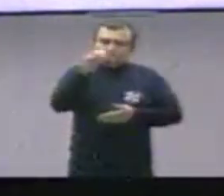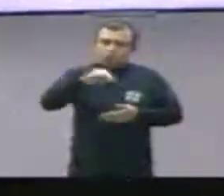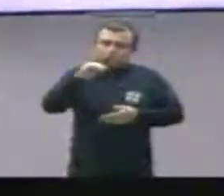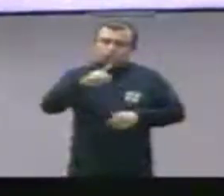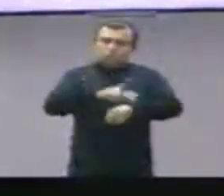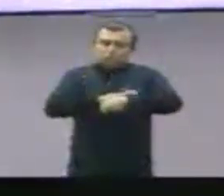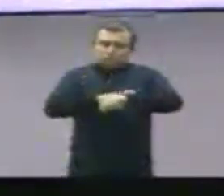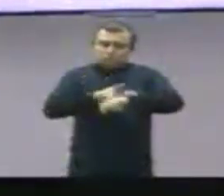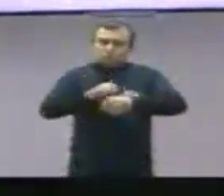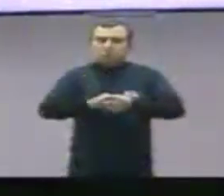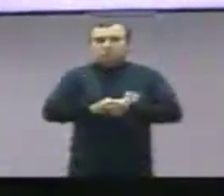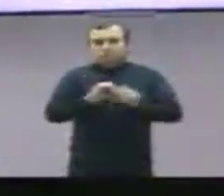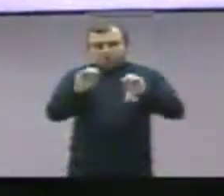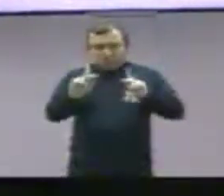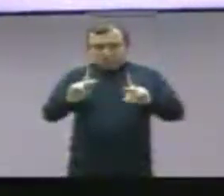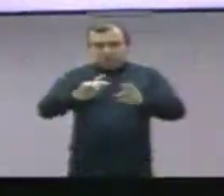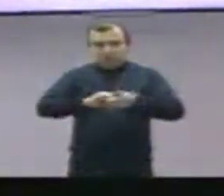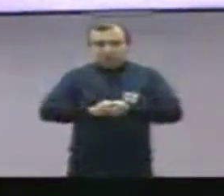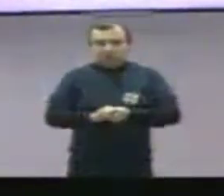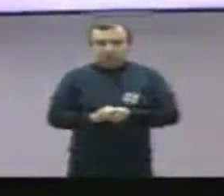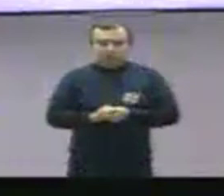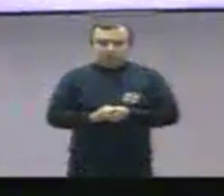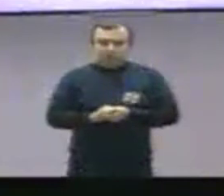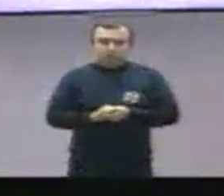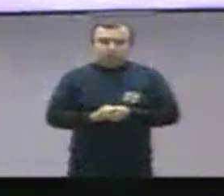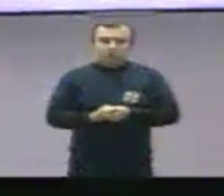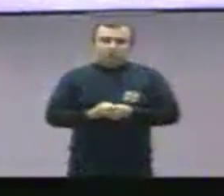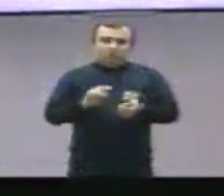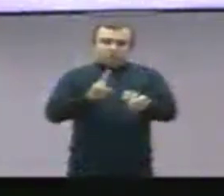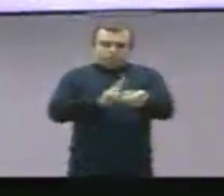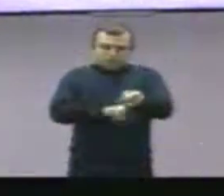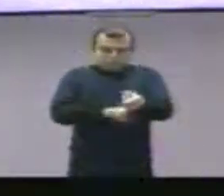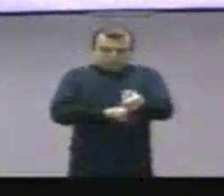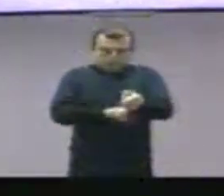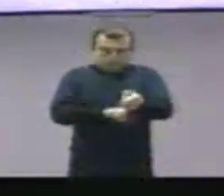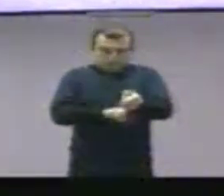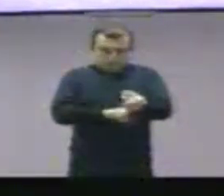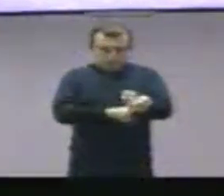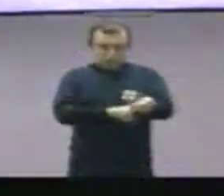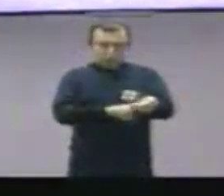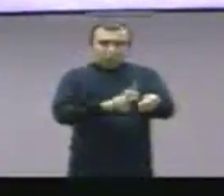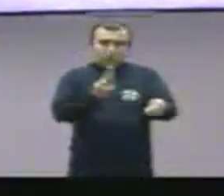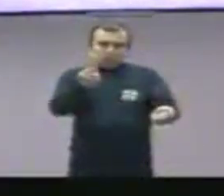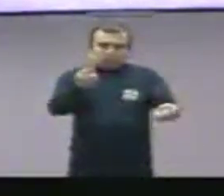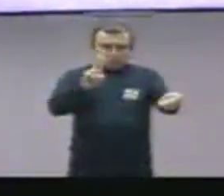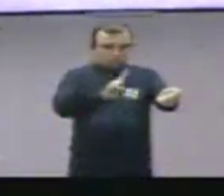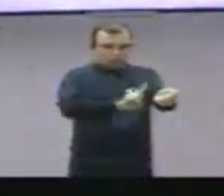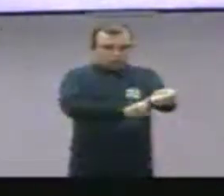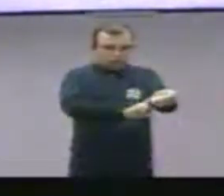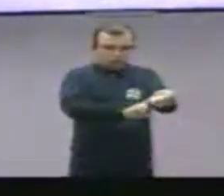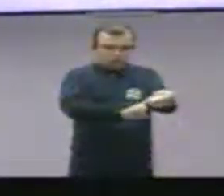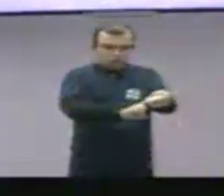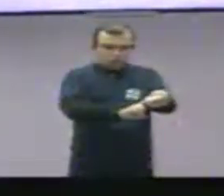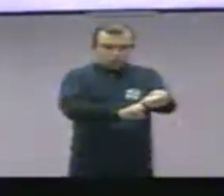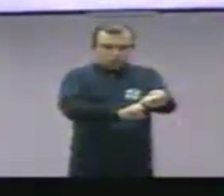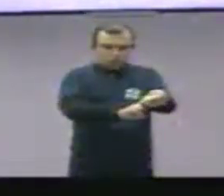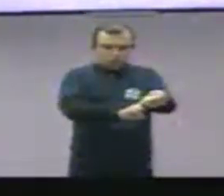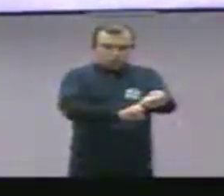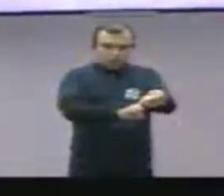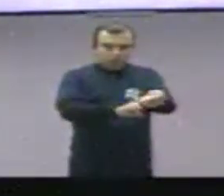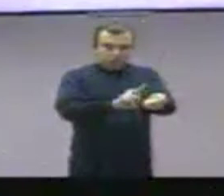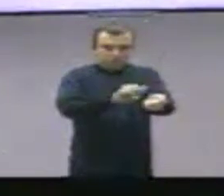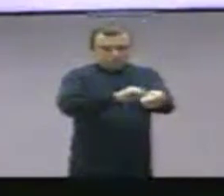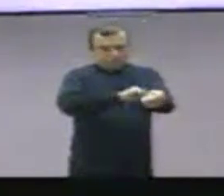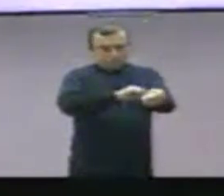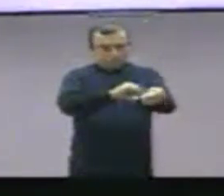relógio, ok? E vai deixar o seu dedo indicador e dedo médio bem aqui